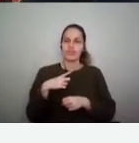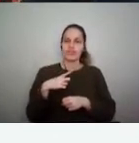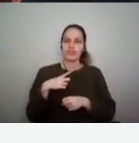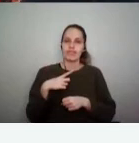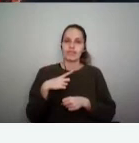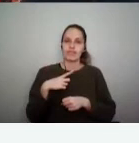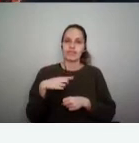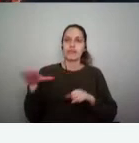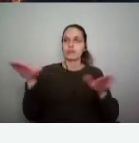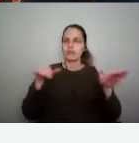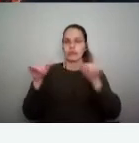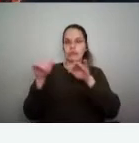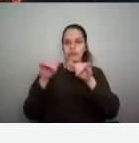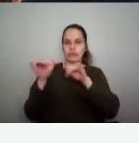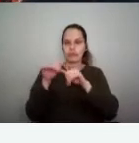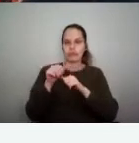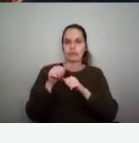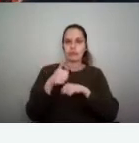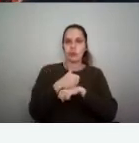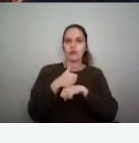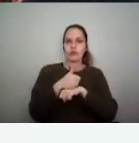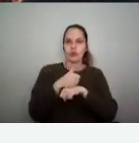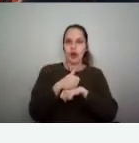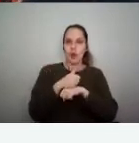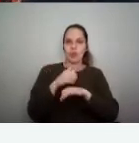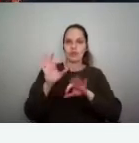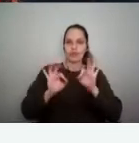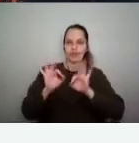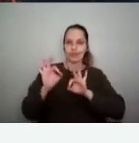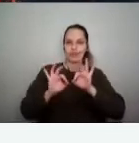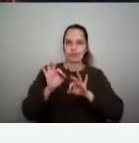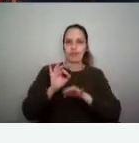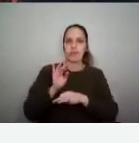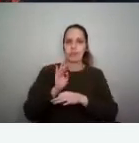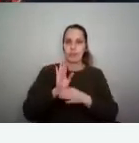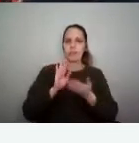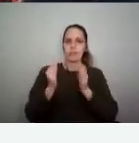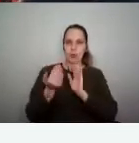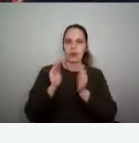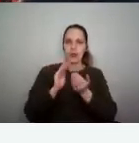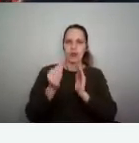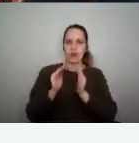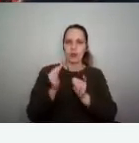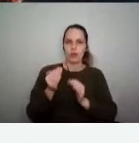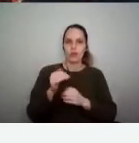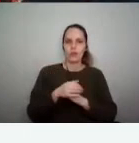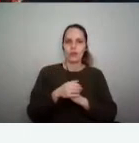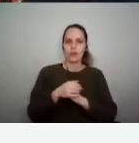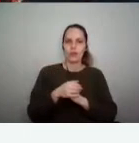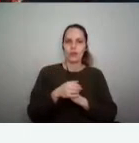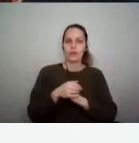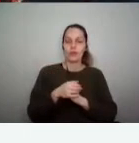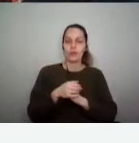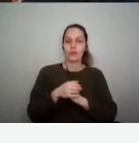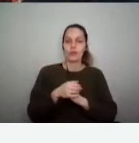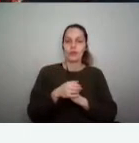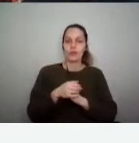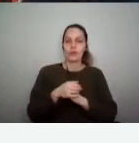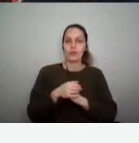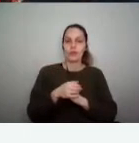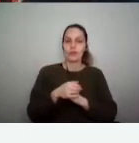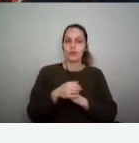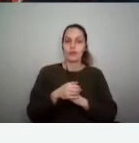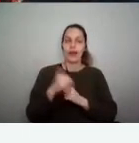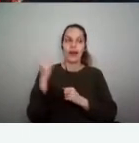bonequeiros na nossa antiga e saudosa Associação Gaúcha de Teatro de Bonecos, uma reunião, para dizer que ele estava com um câncer de